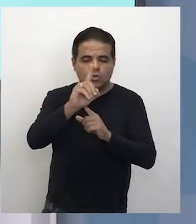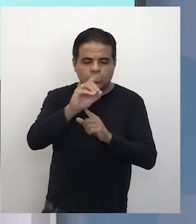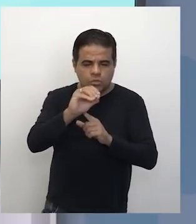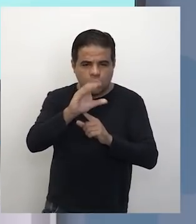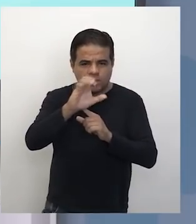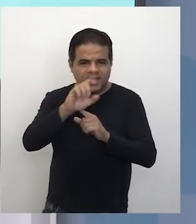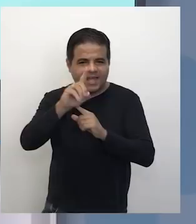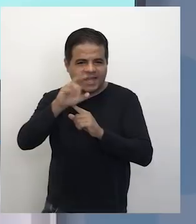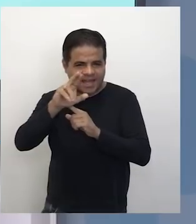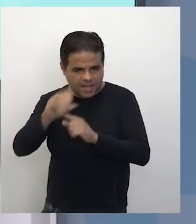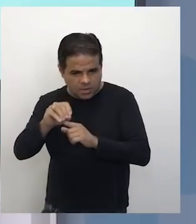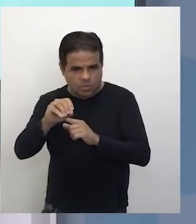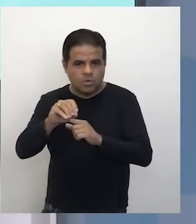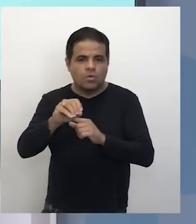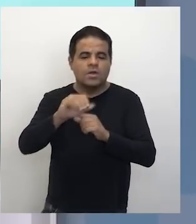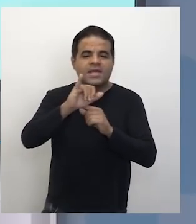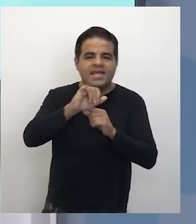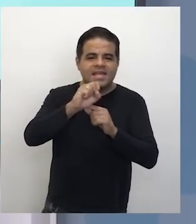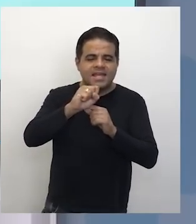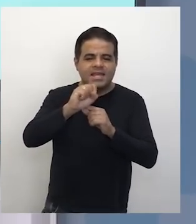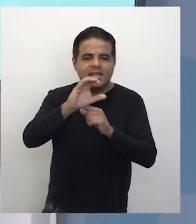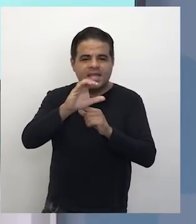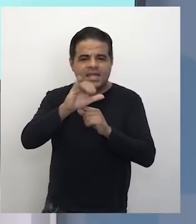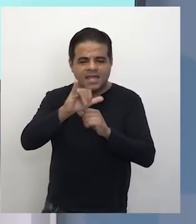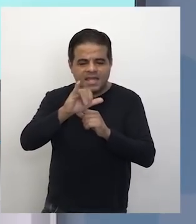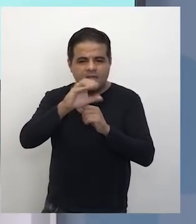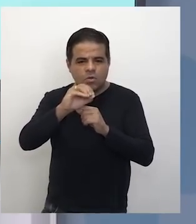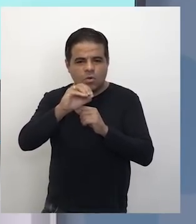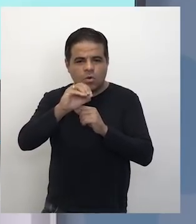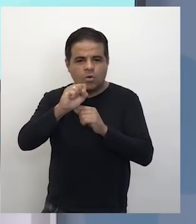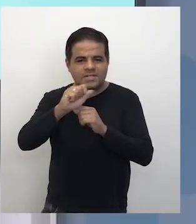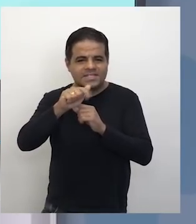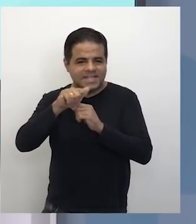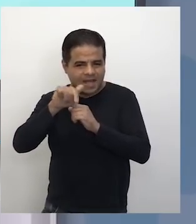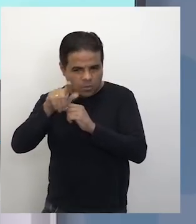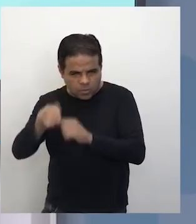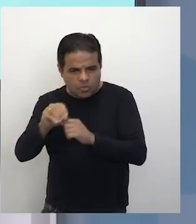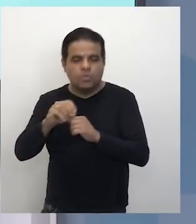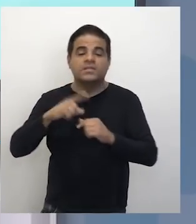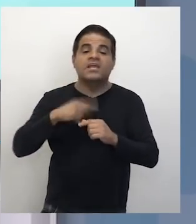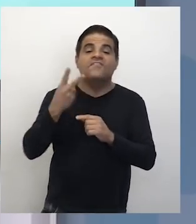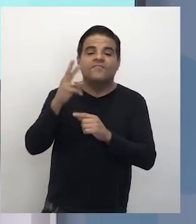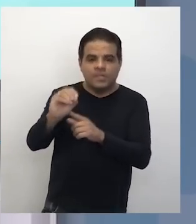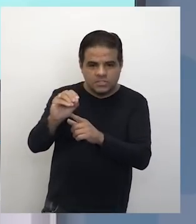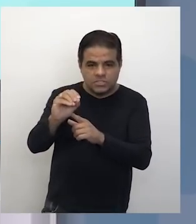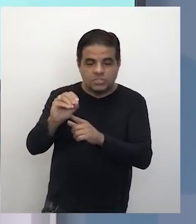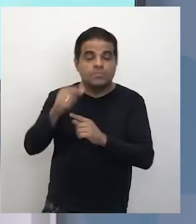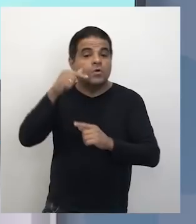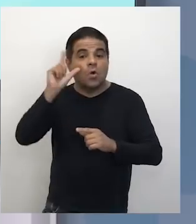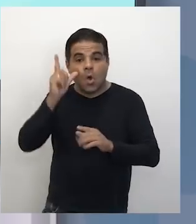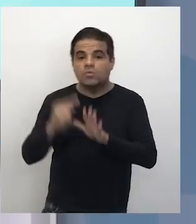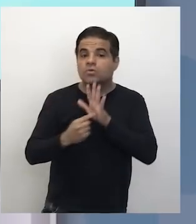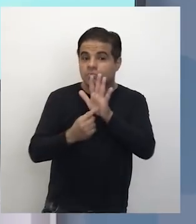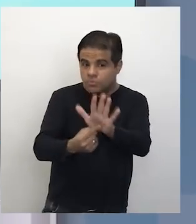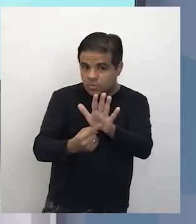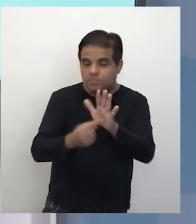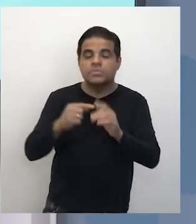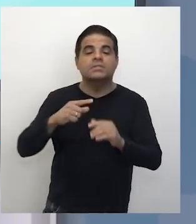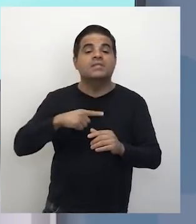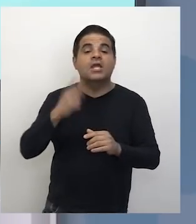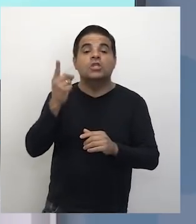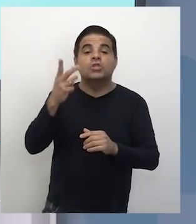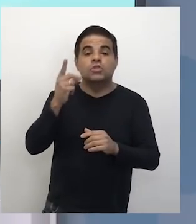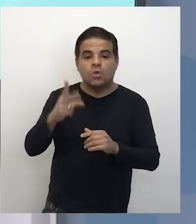O icoságono, ele tem 20 lados, tá certo? Mas o de ontem, que a gente colocou aqui na imagem, ele tinha 12